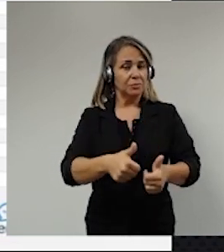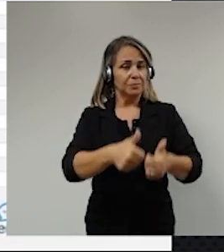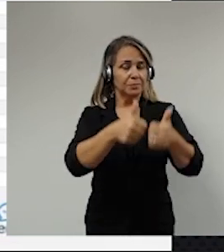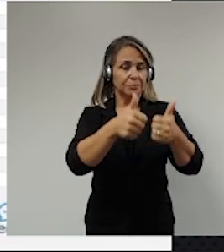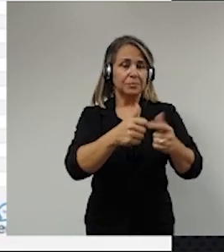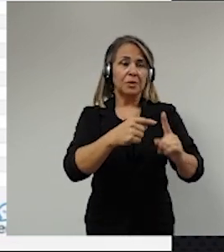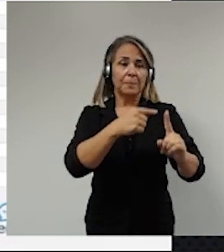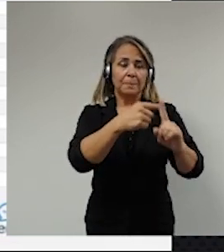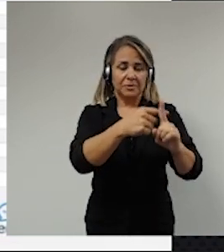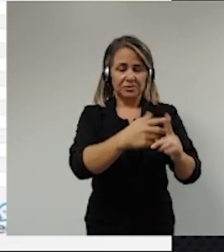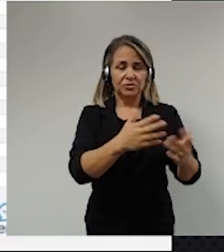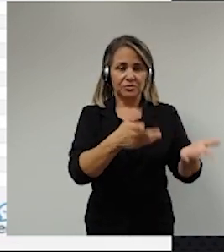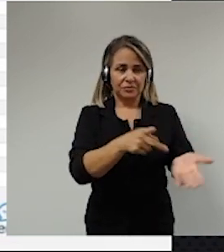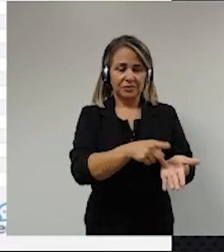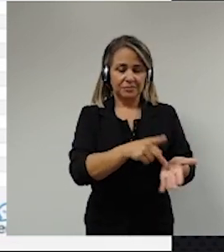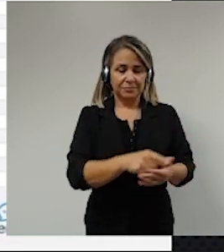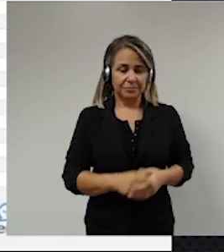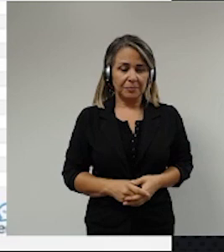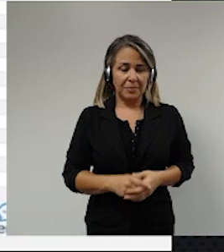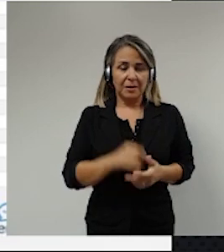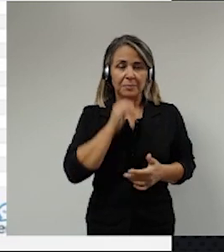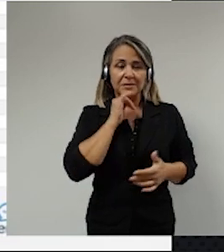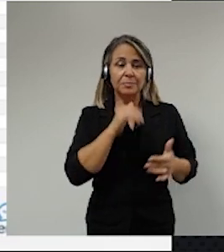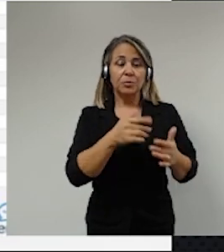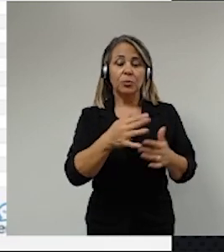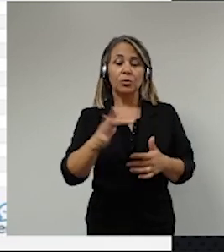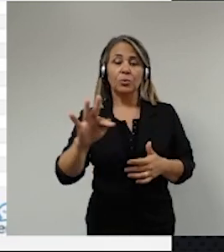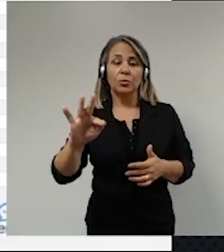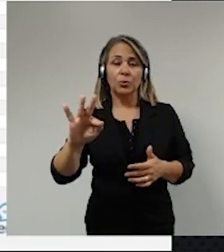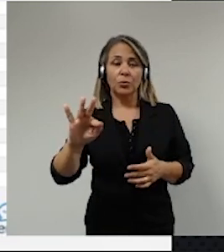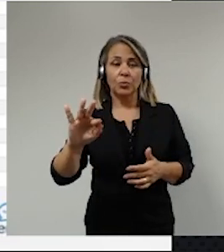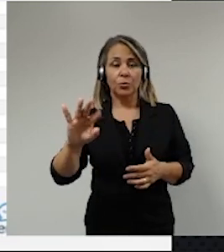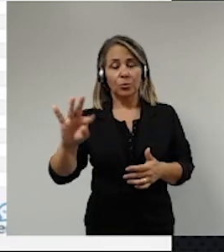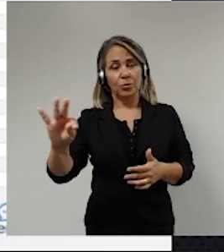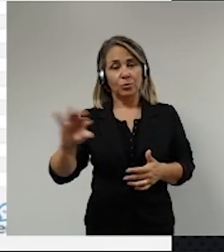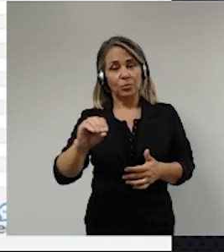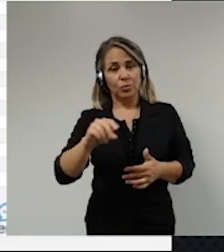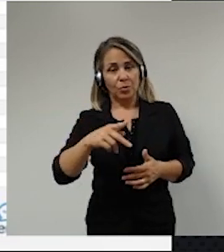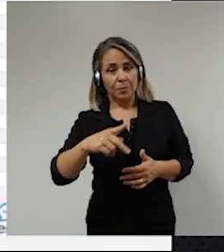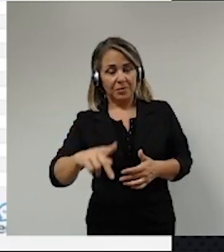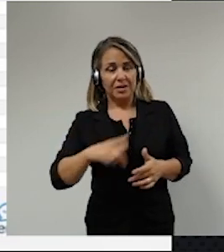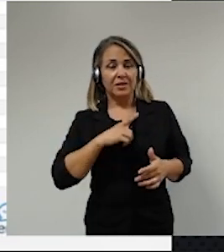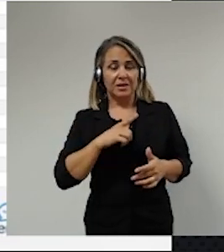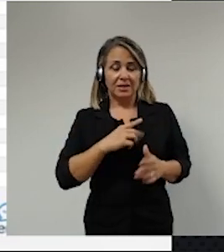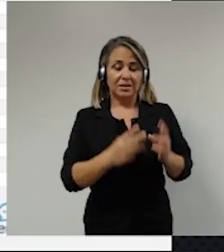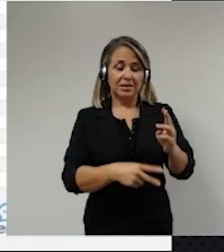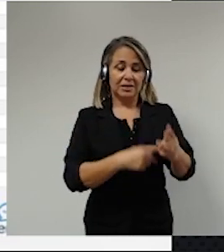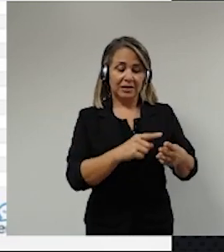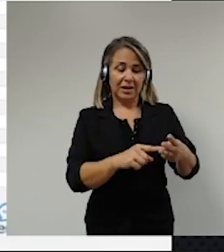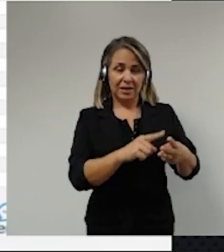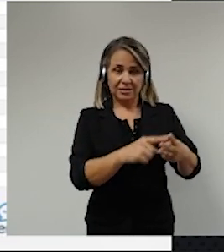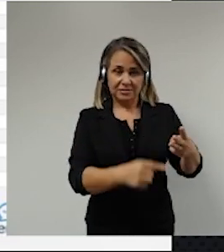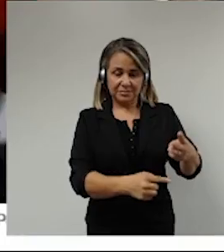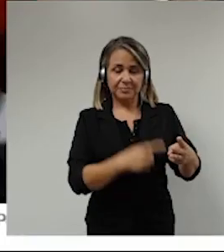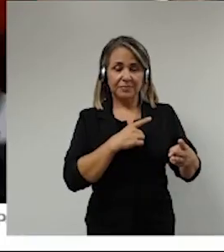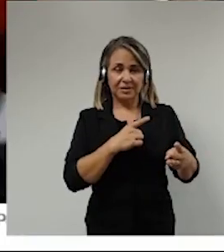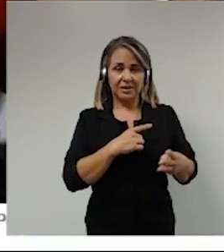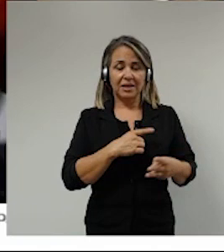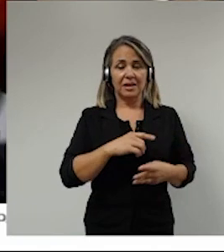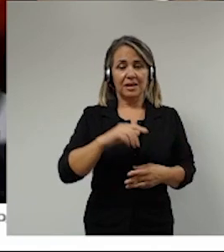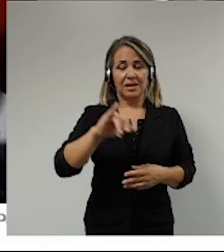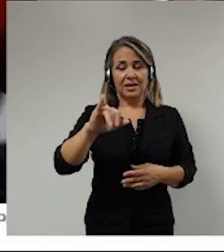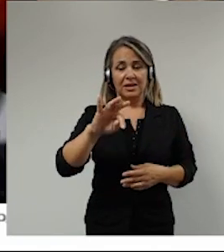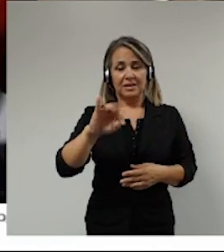positivo. Vejam que no top 3 ali temos Itaú, Ambev e Magalu. Vamos ver por que eles estão